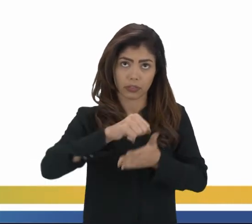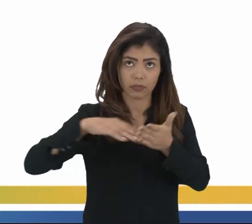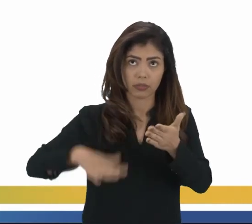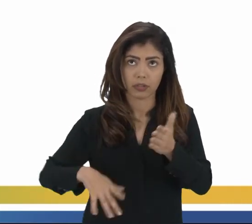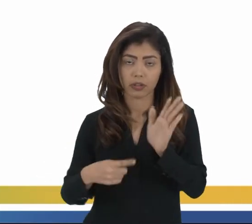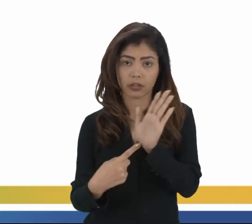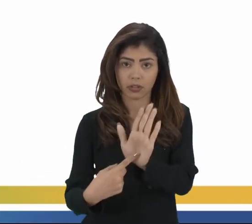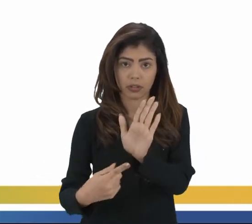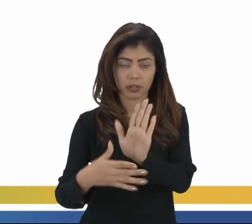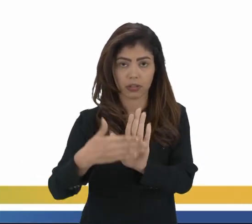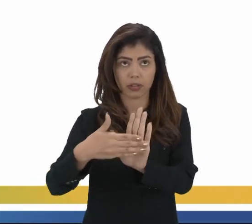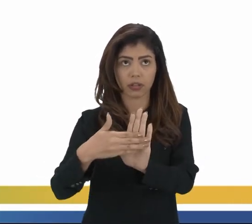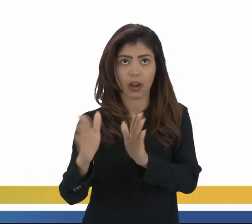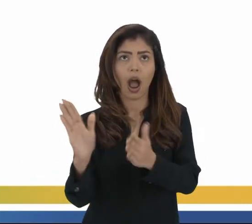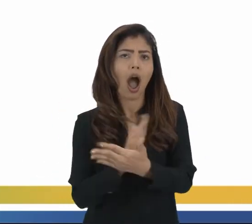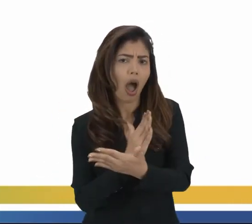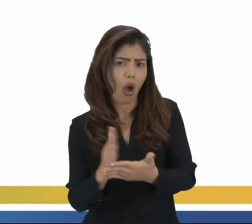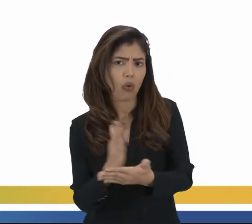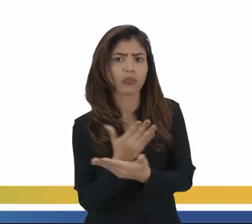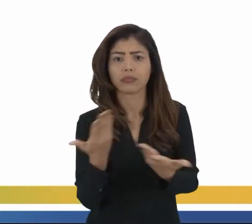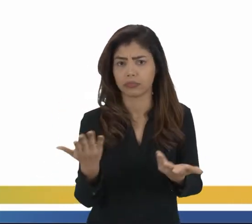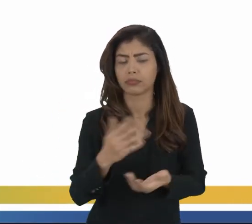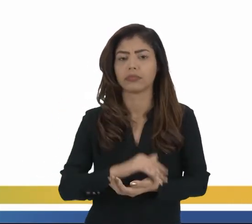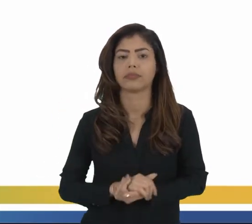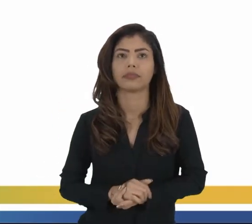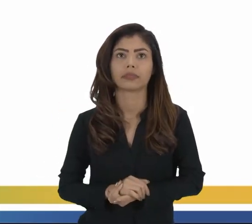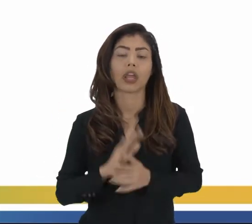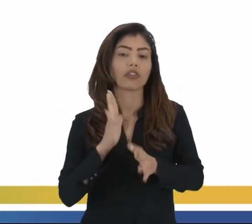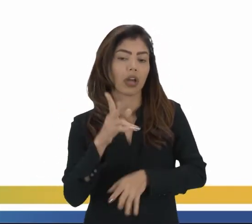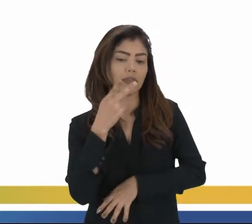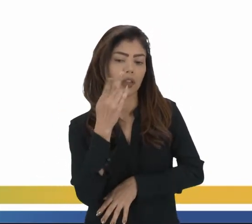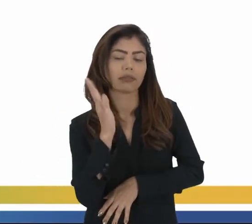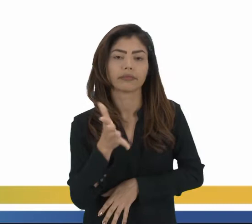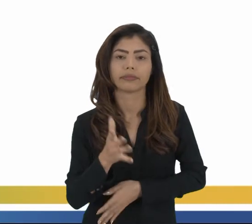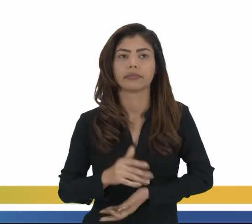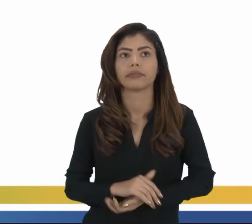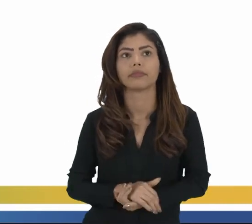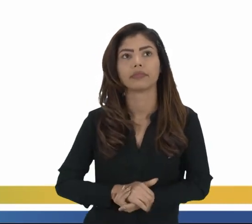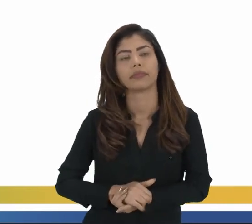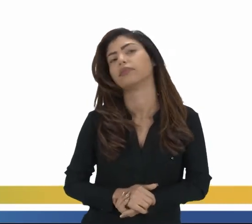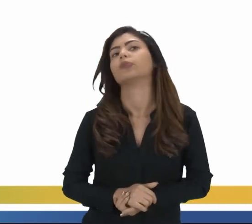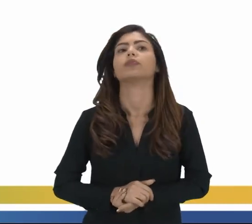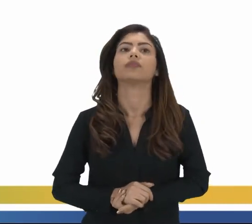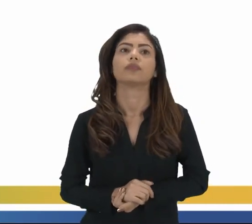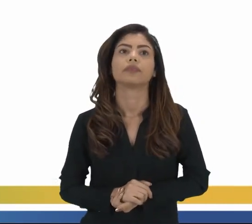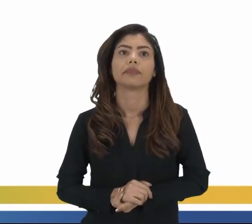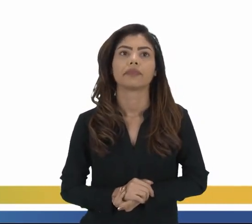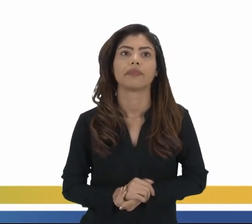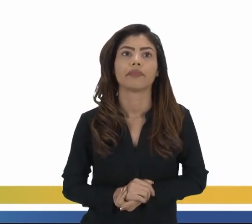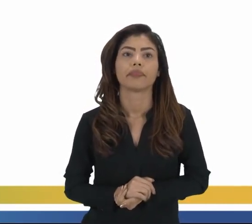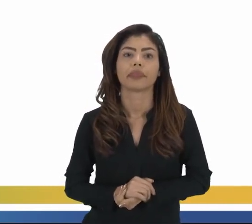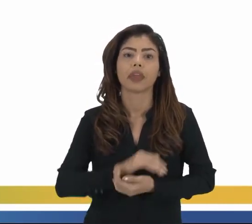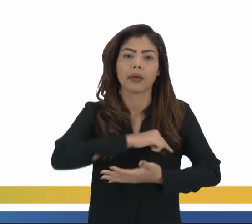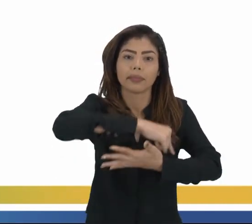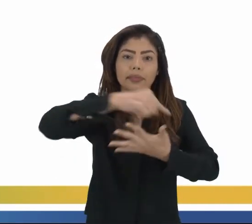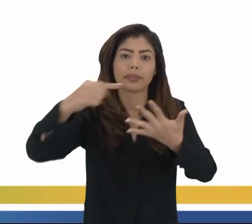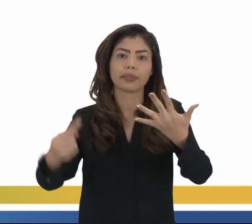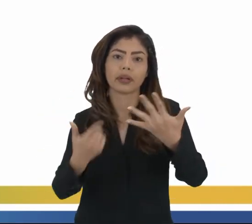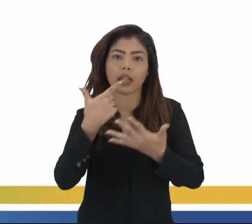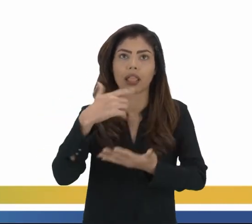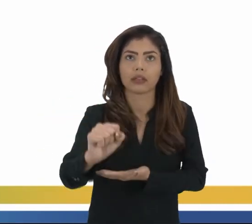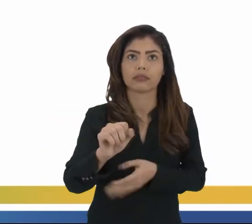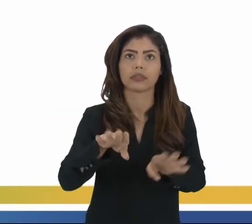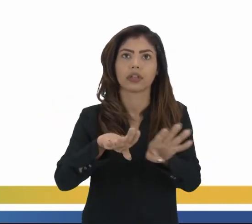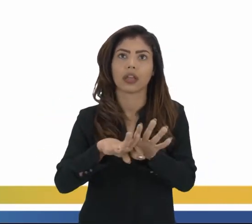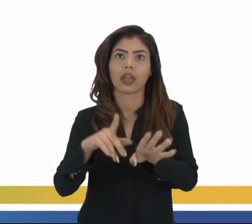aparece para vocês são algumas afirmações, que já vamos falar sobre elas. Variantes linguísticas se